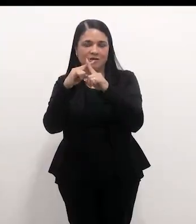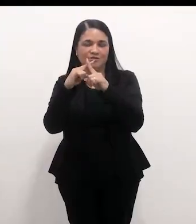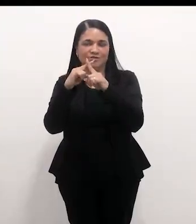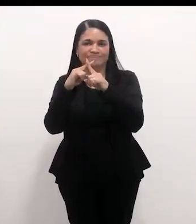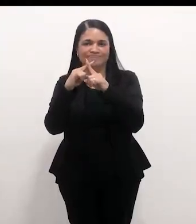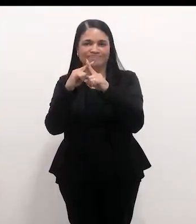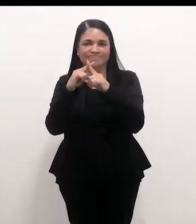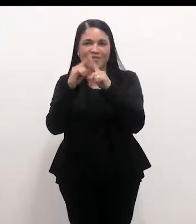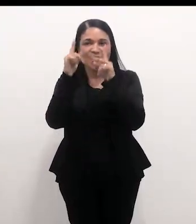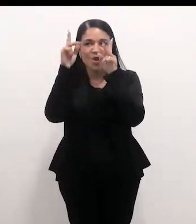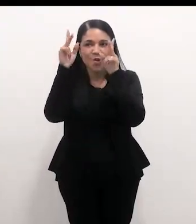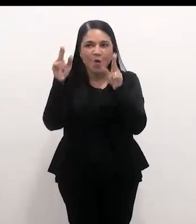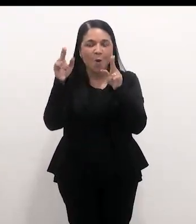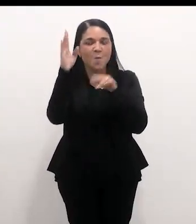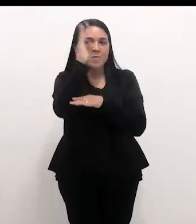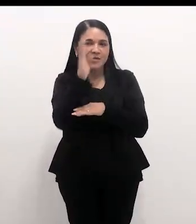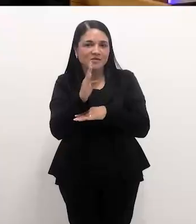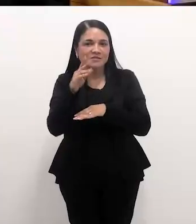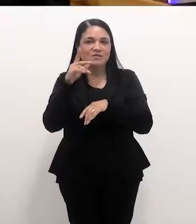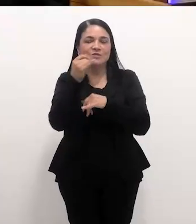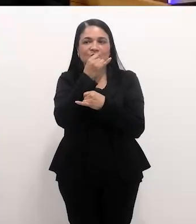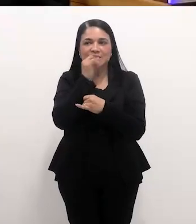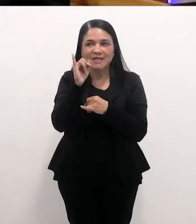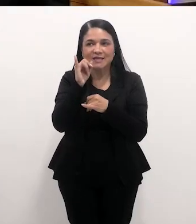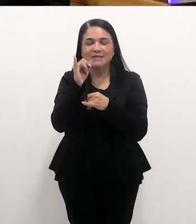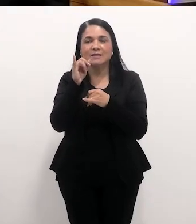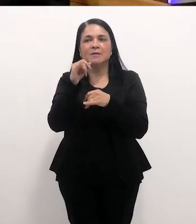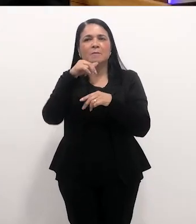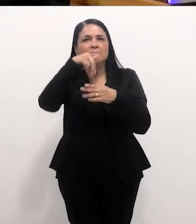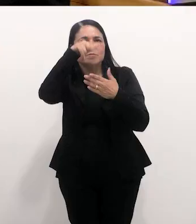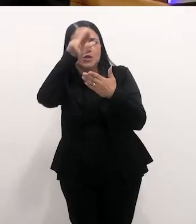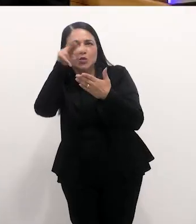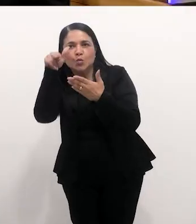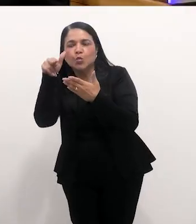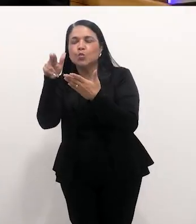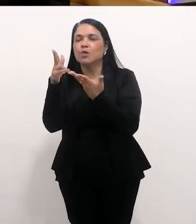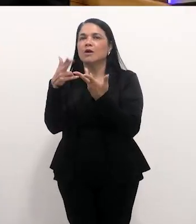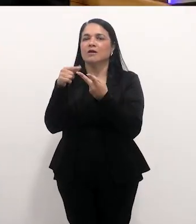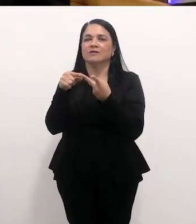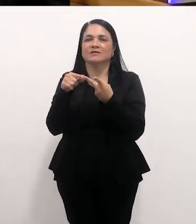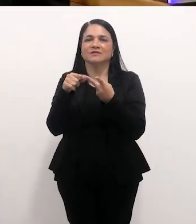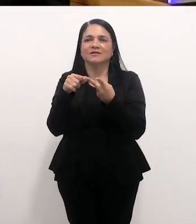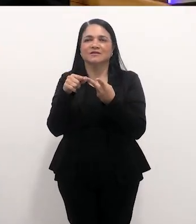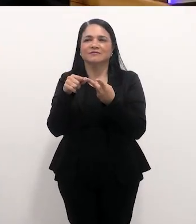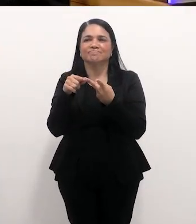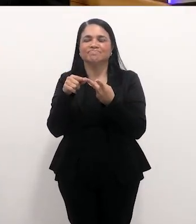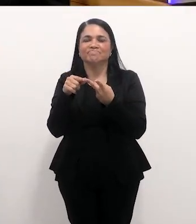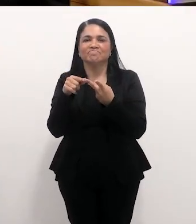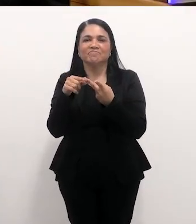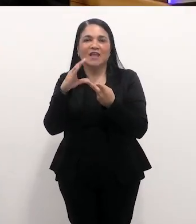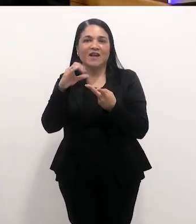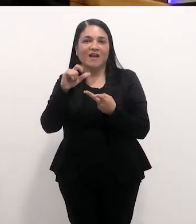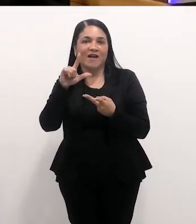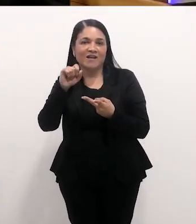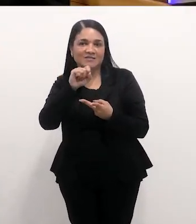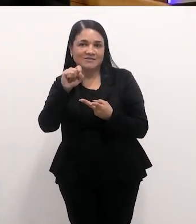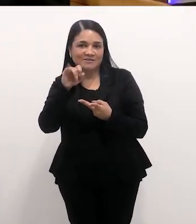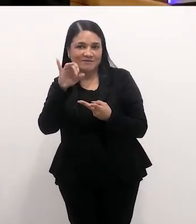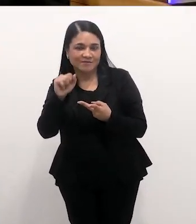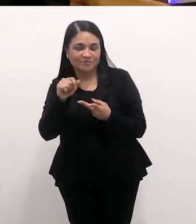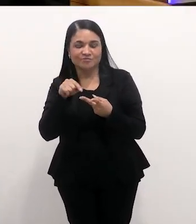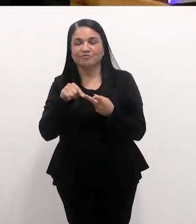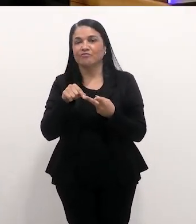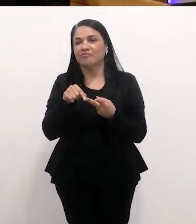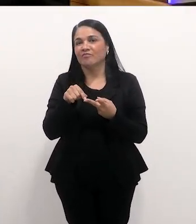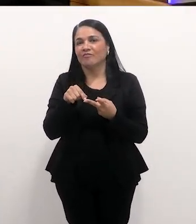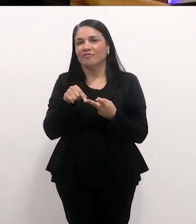Igrejas como esta, com decores ao interior, pinturas antigas, clássicas.